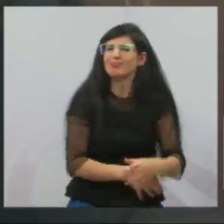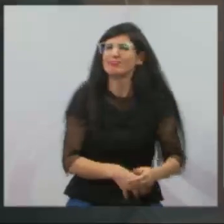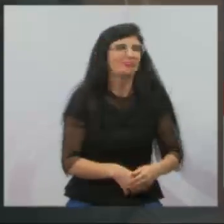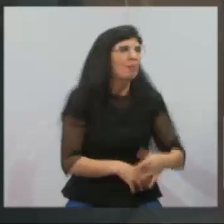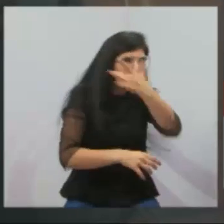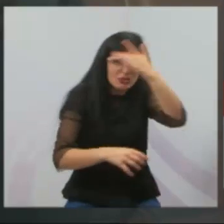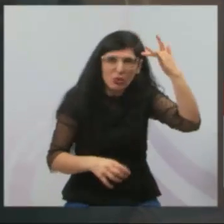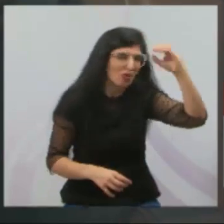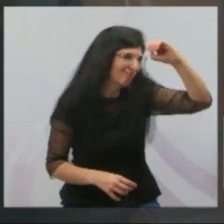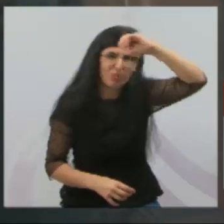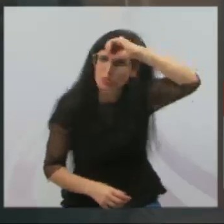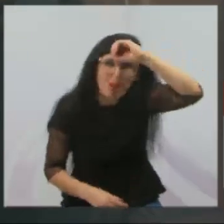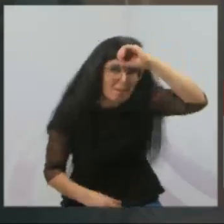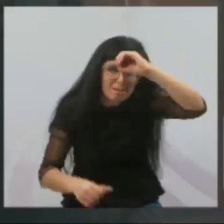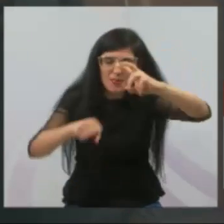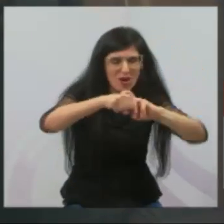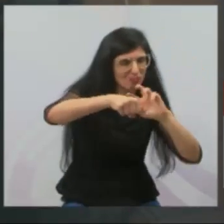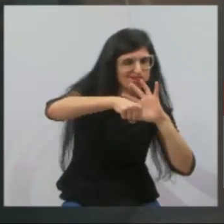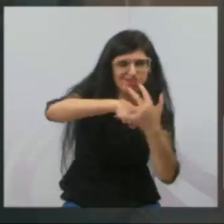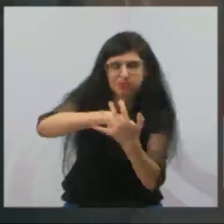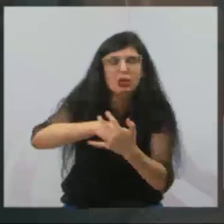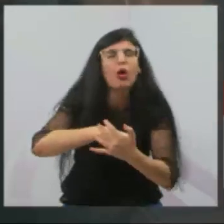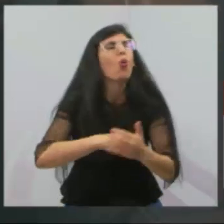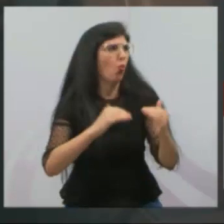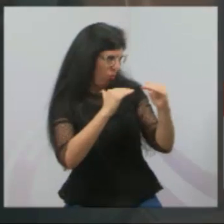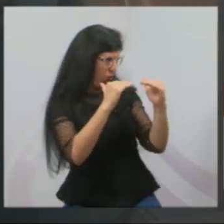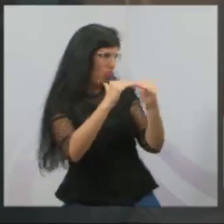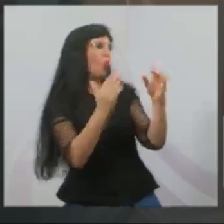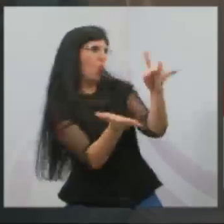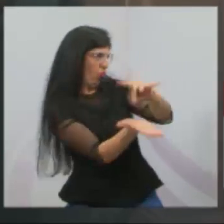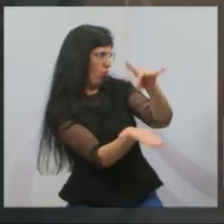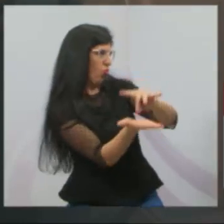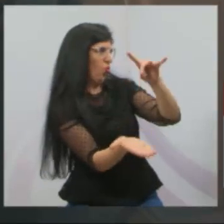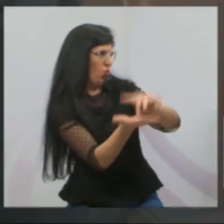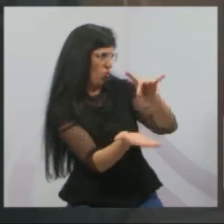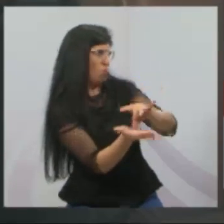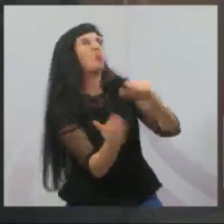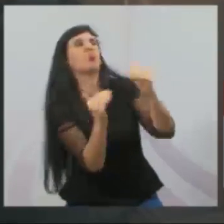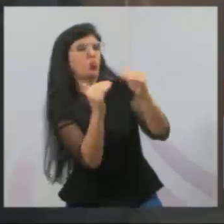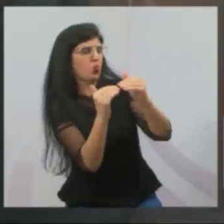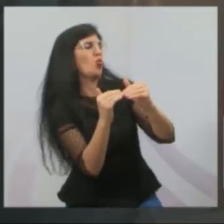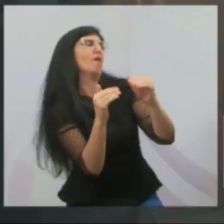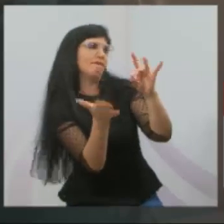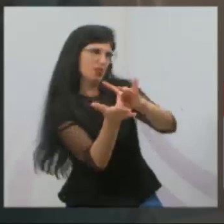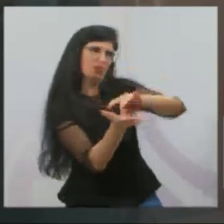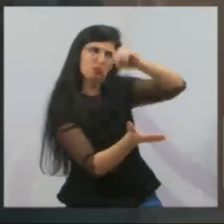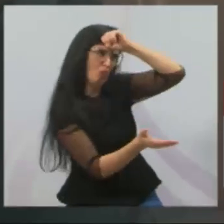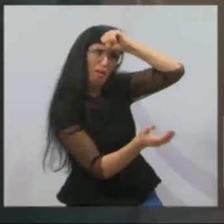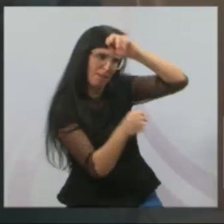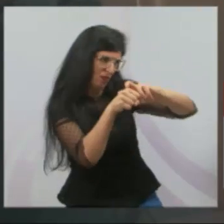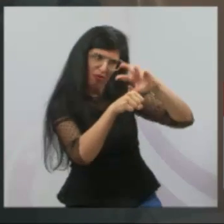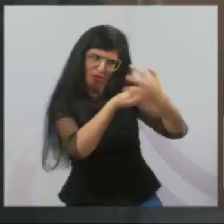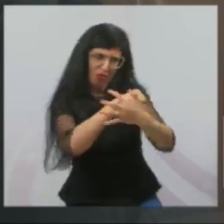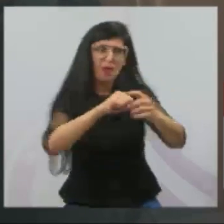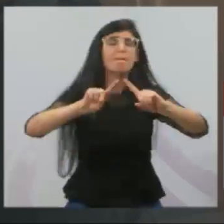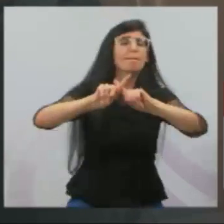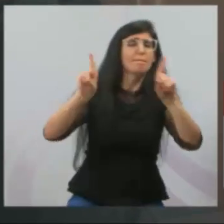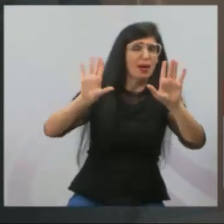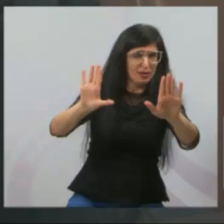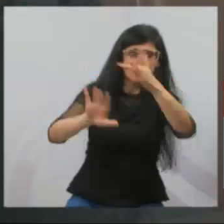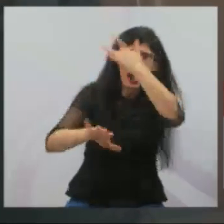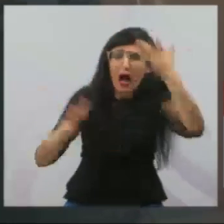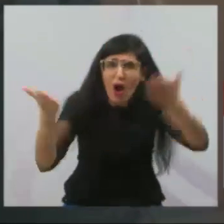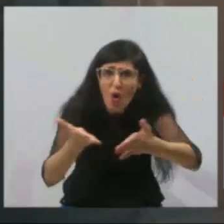Isso é verdade, isso tem que concordar. Agora, veja a situação que você coloca o servidor público. Vamos pegar aqui